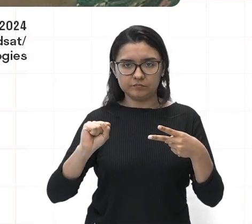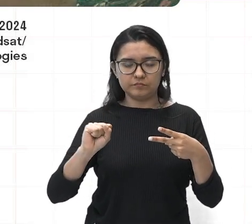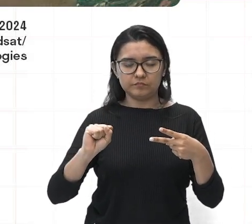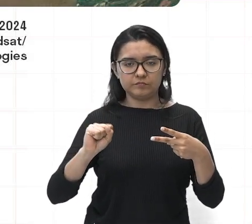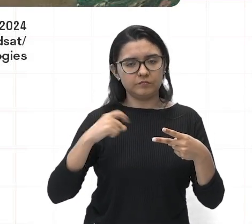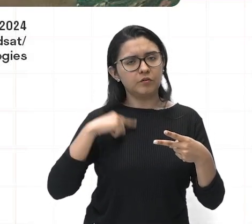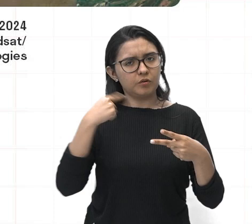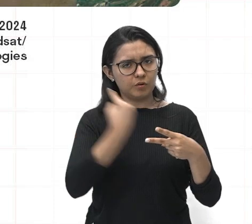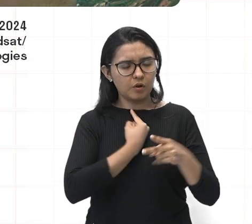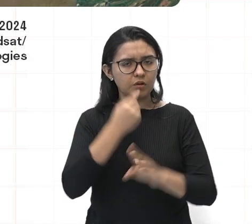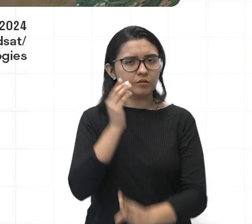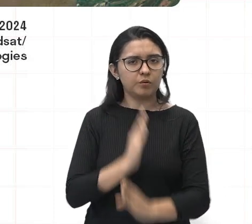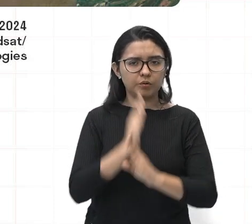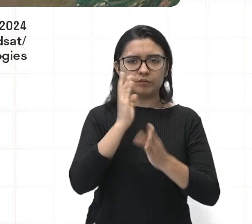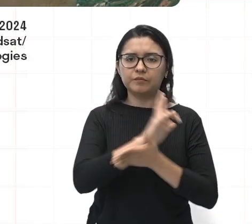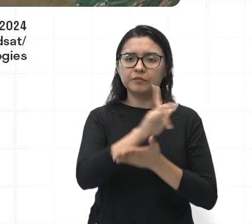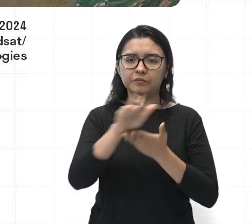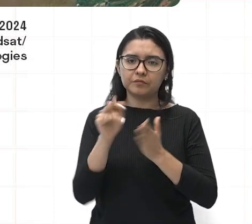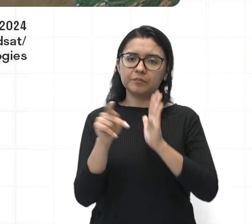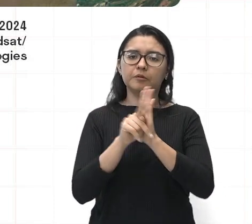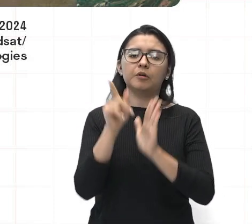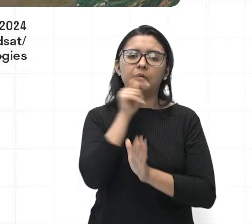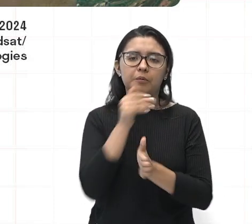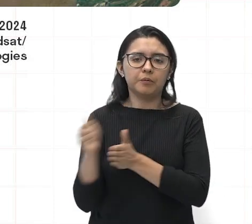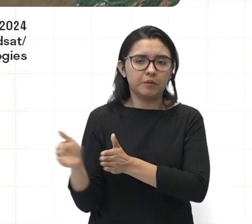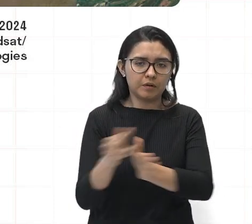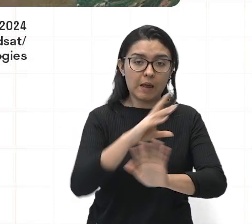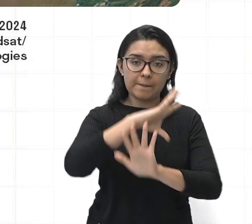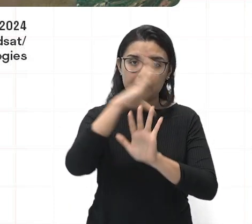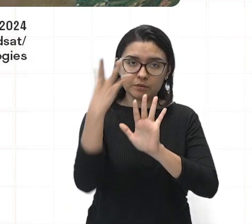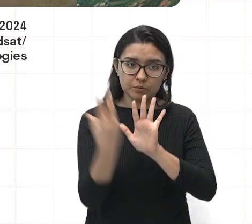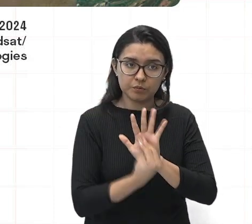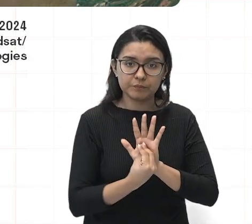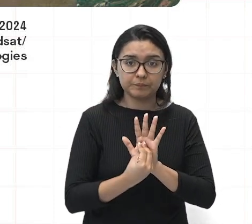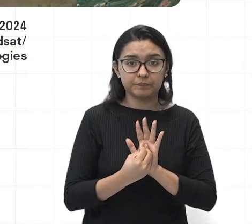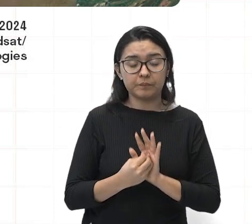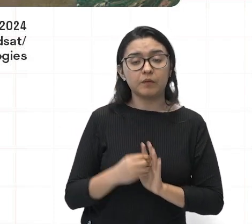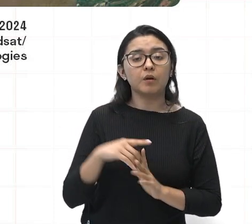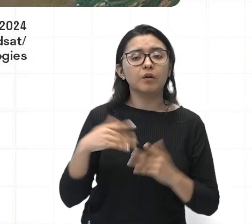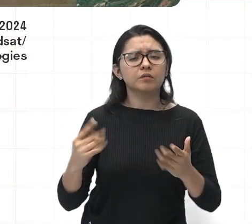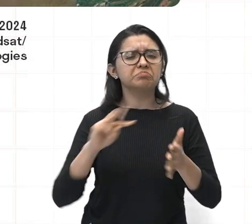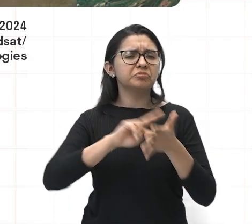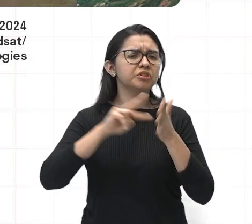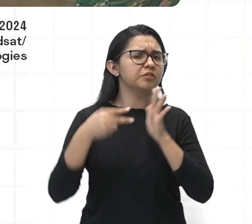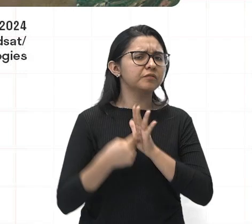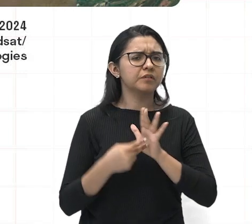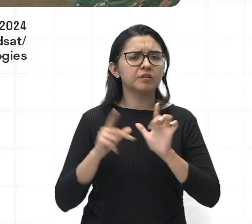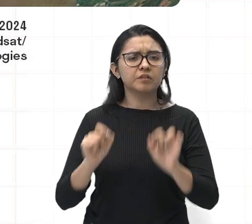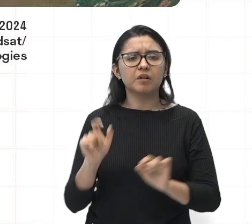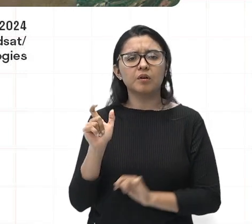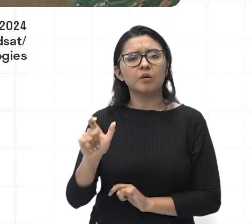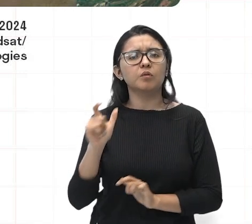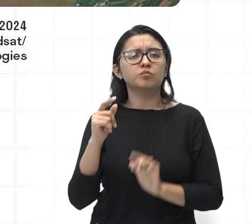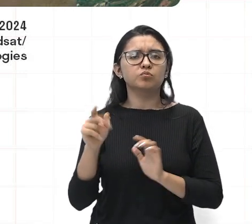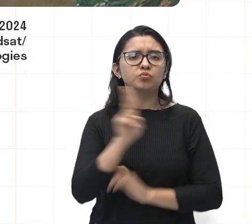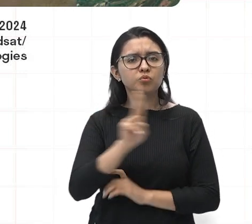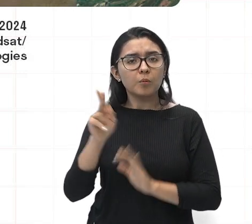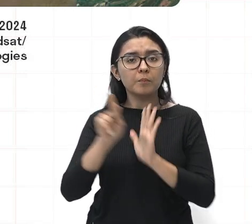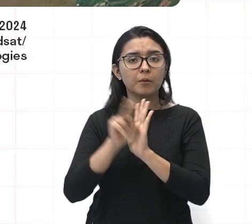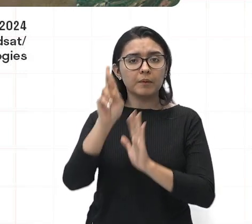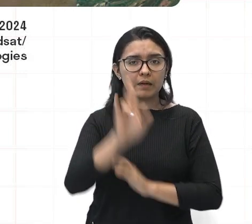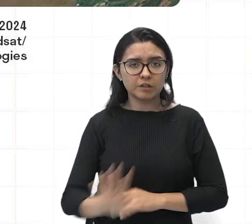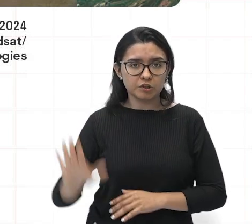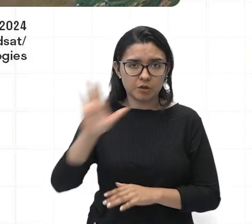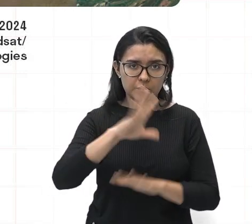aí no sistema fluvial amazônico. Um furo ele é uma denominação regional